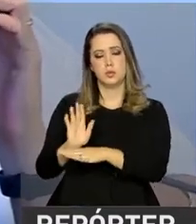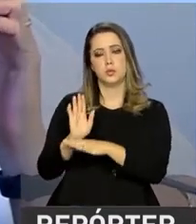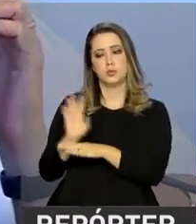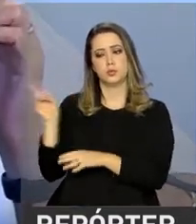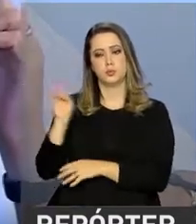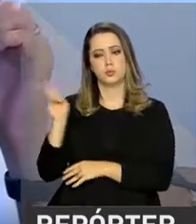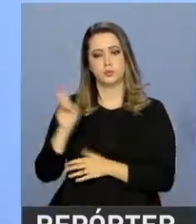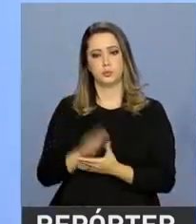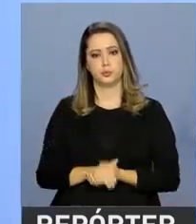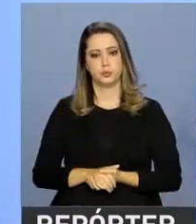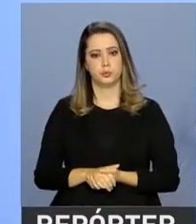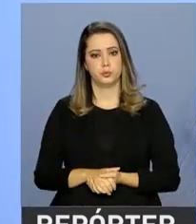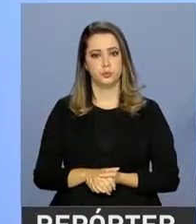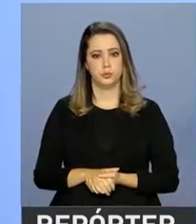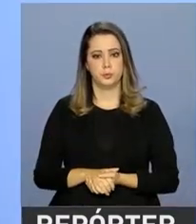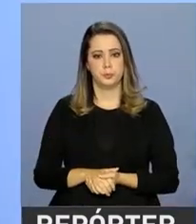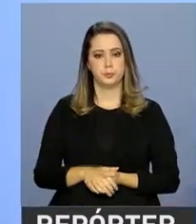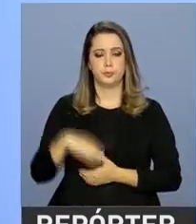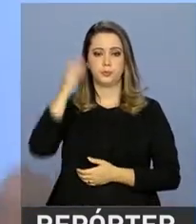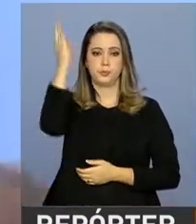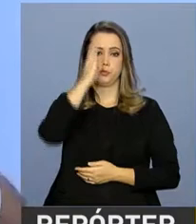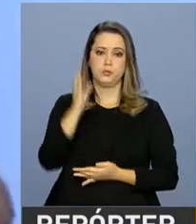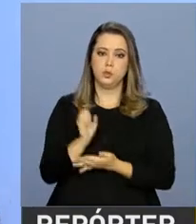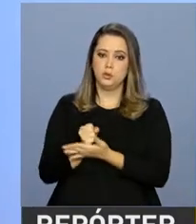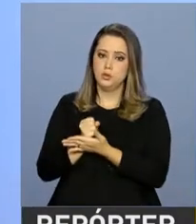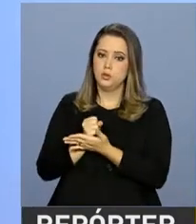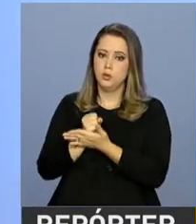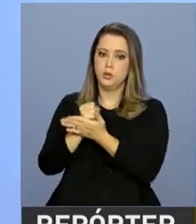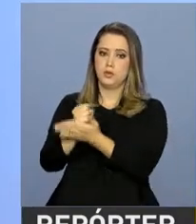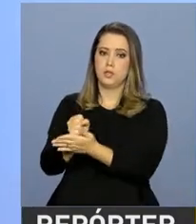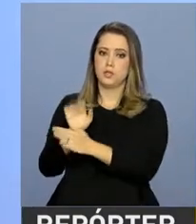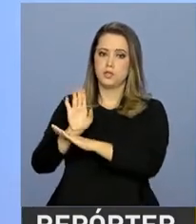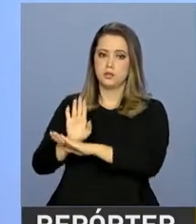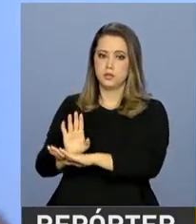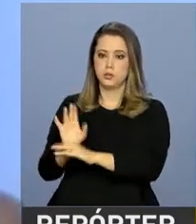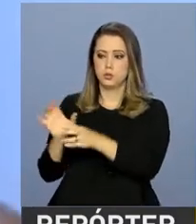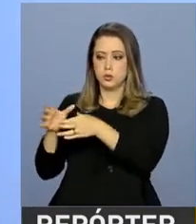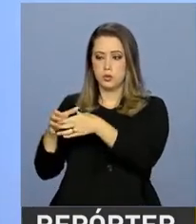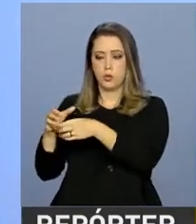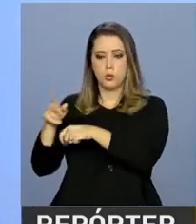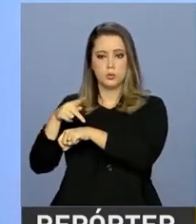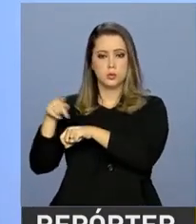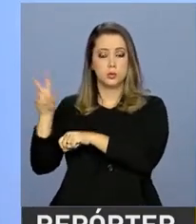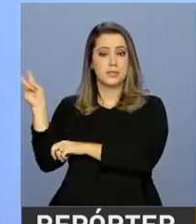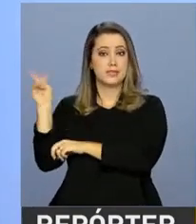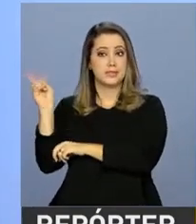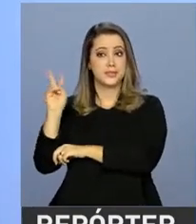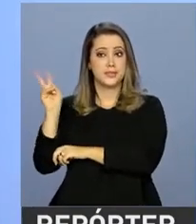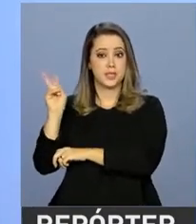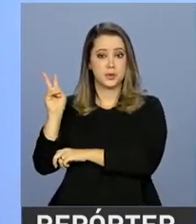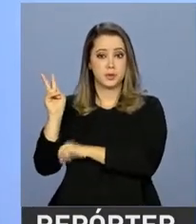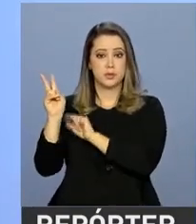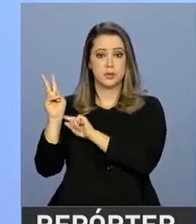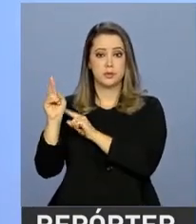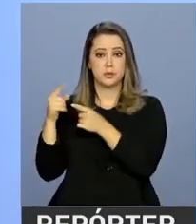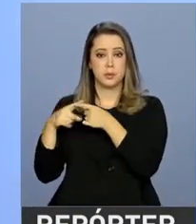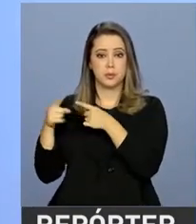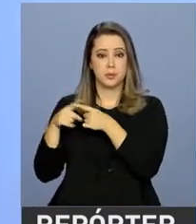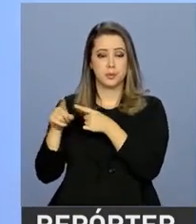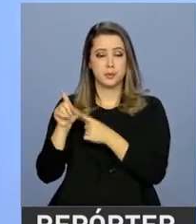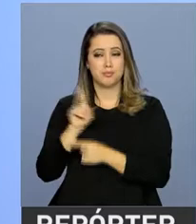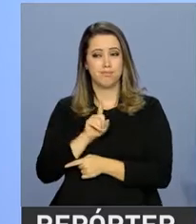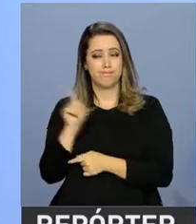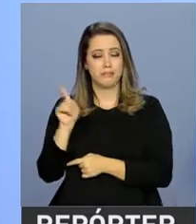venezuelanos o brasil oferece ajuda aos venezuelanos pela monumental crise interna que